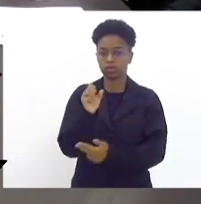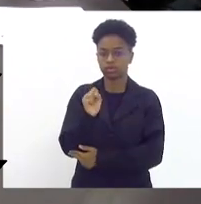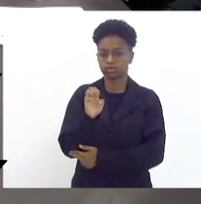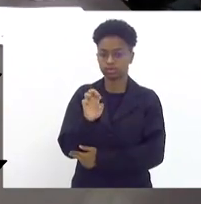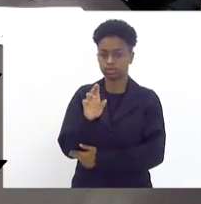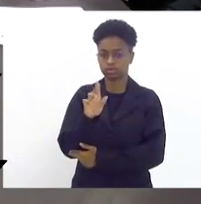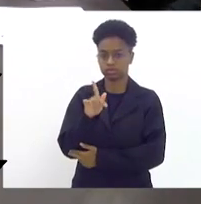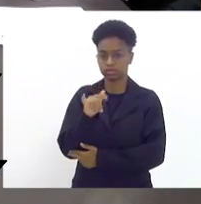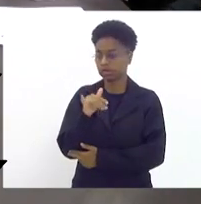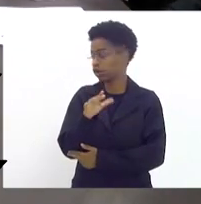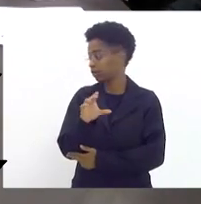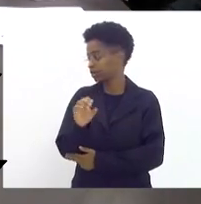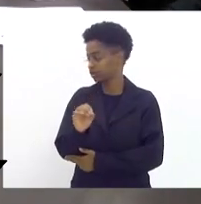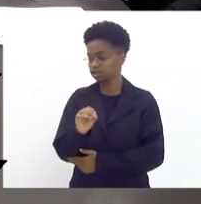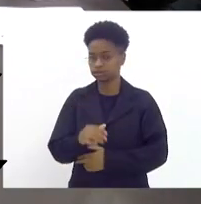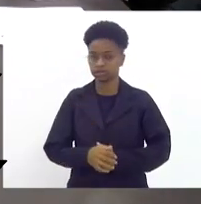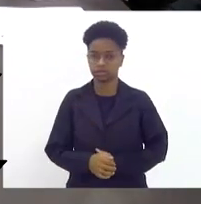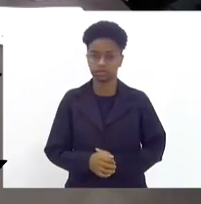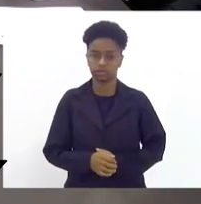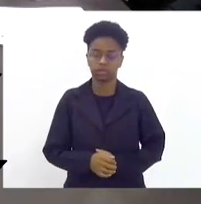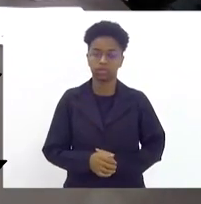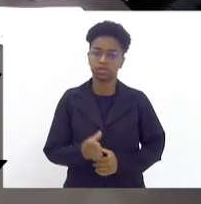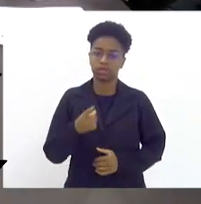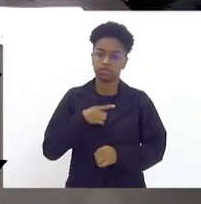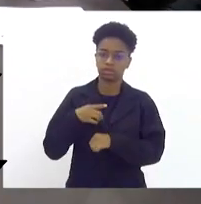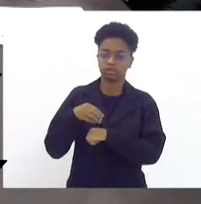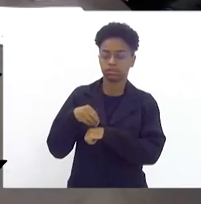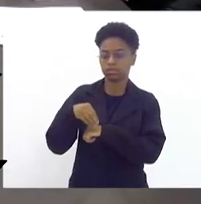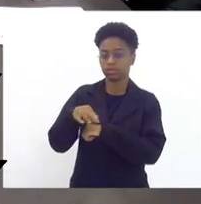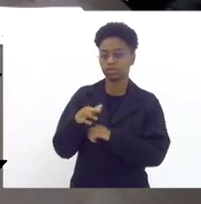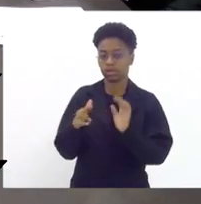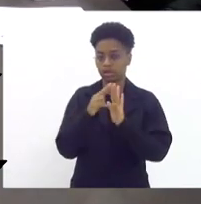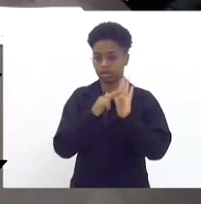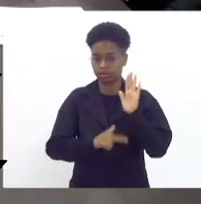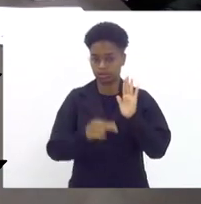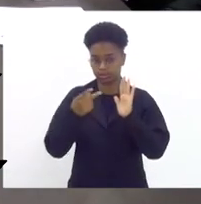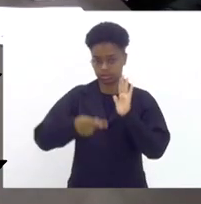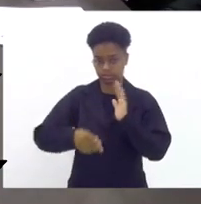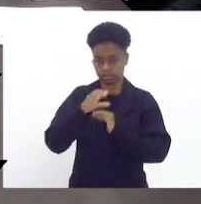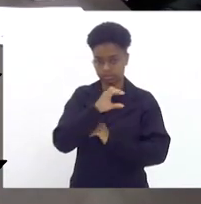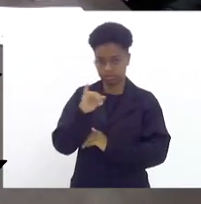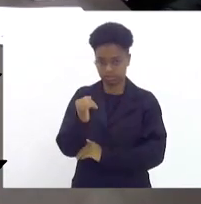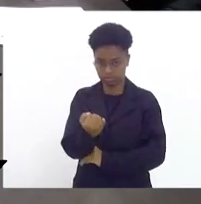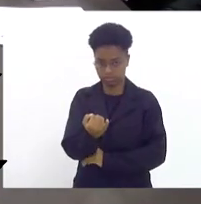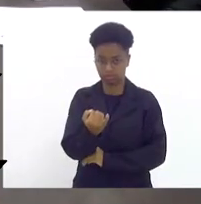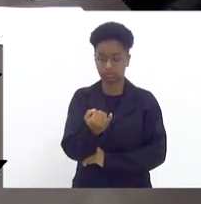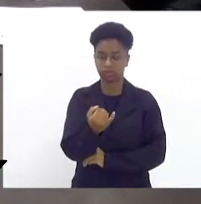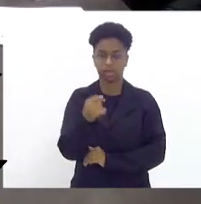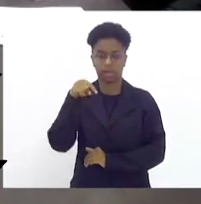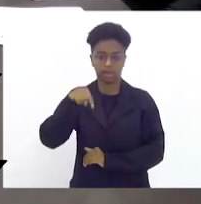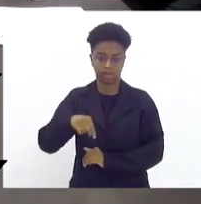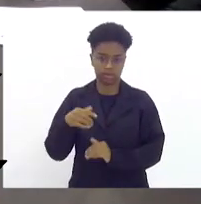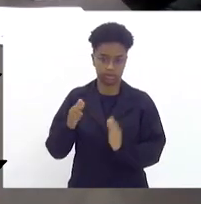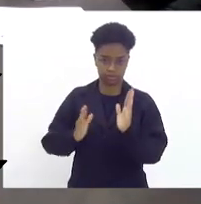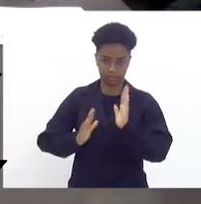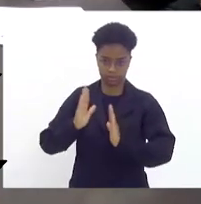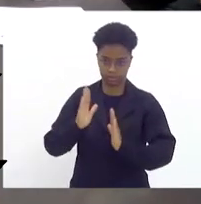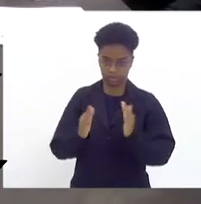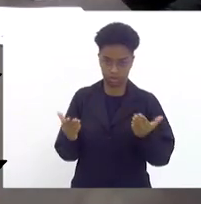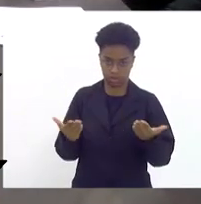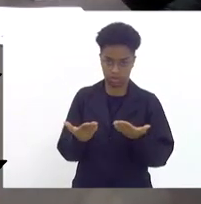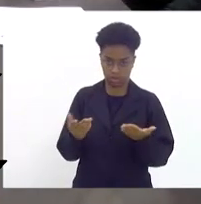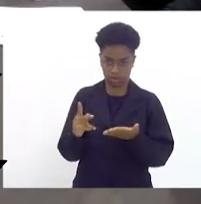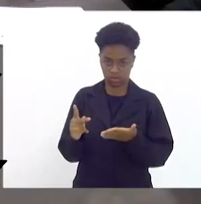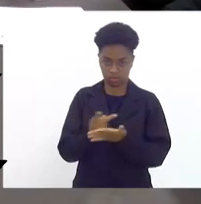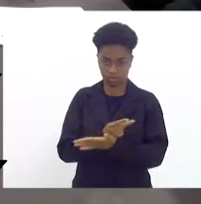ele seja levado em consideração para os relatores no âmbito da CCJ, para essa legislatura, para a legislatura presente. Isso,